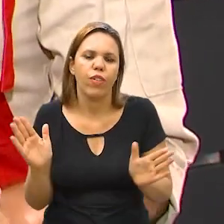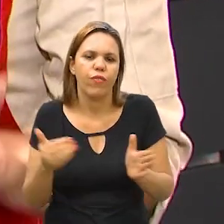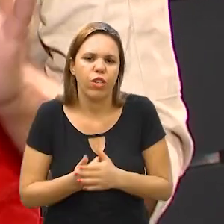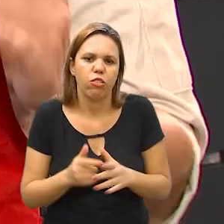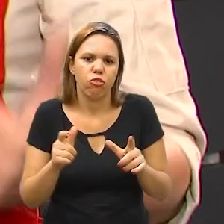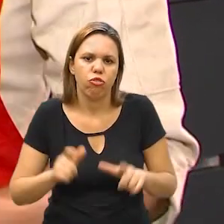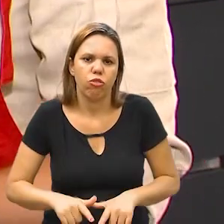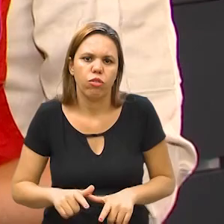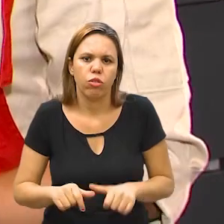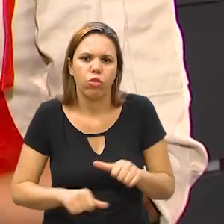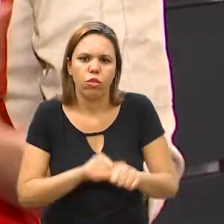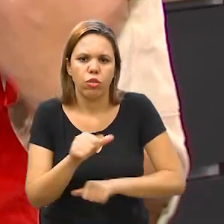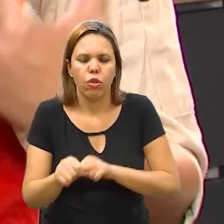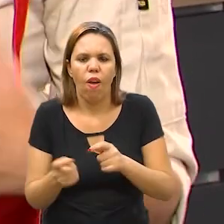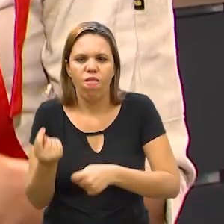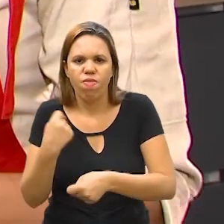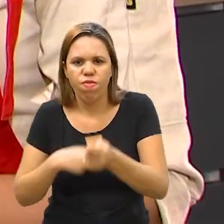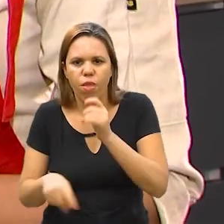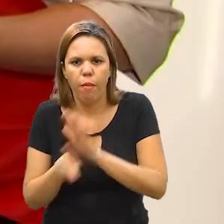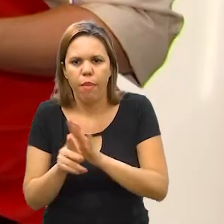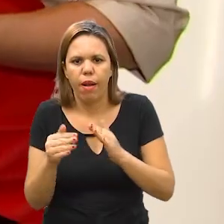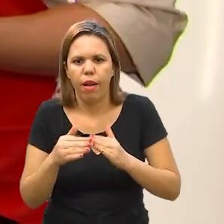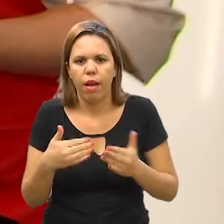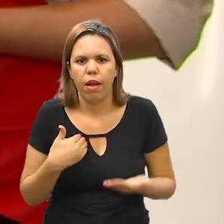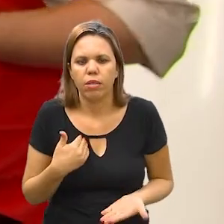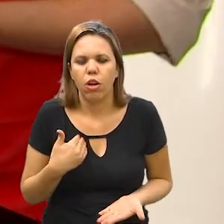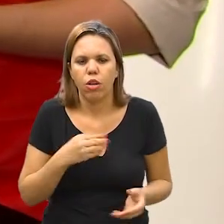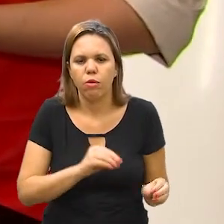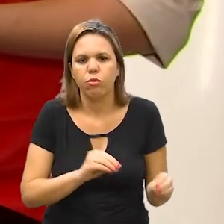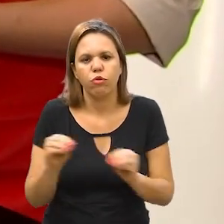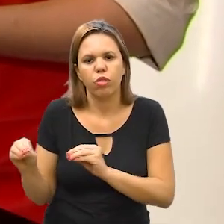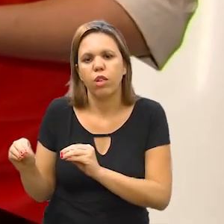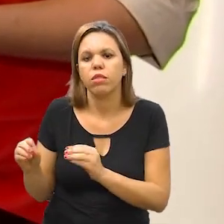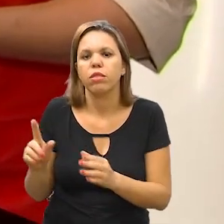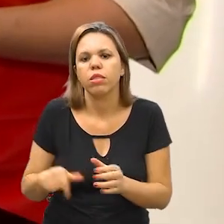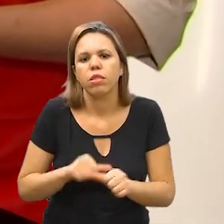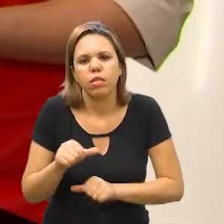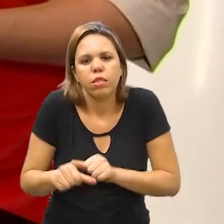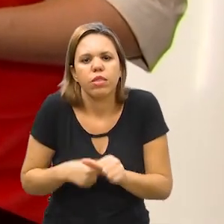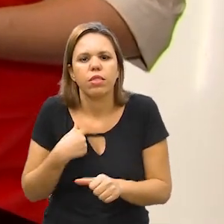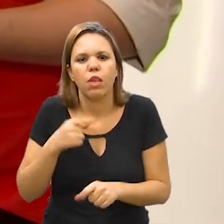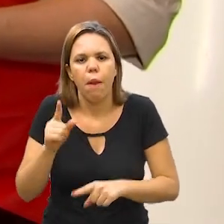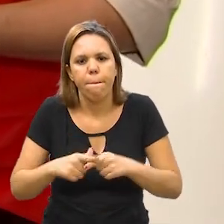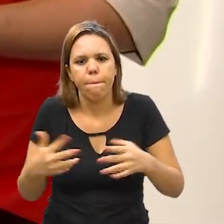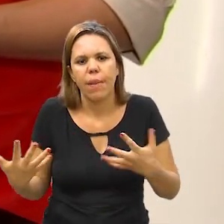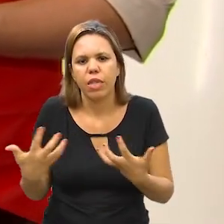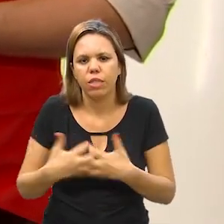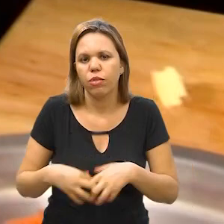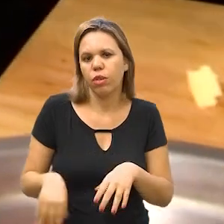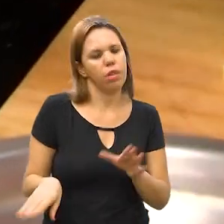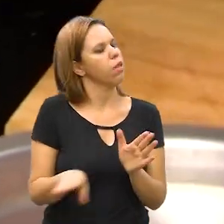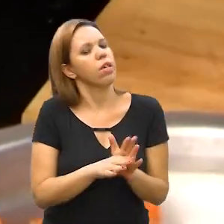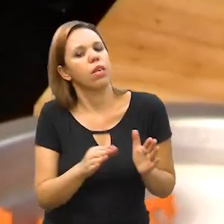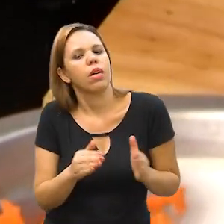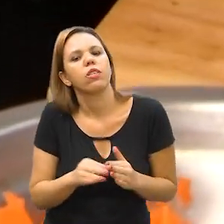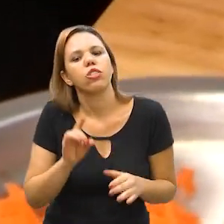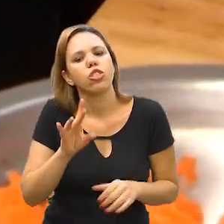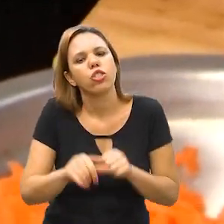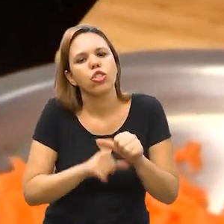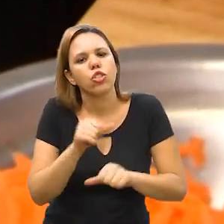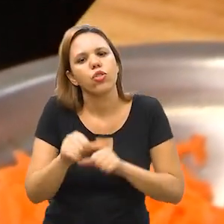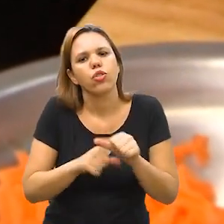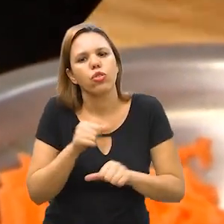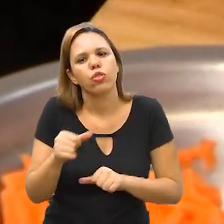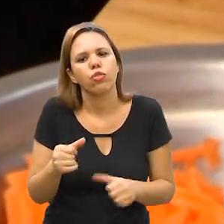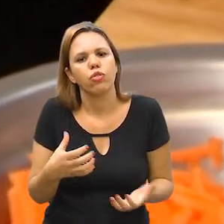fechar mesmo e migrar o negócio para minha casa. Com essa mudança, ela trouxe os equipamentos para casa e só